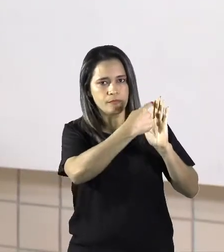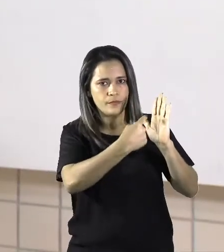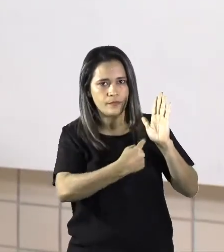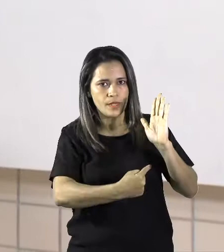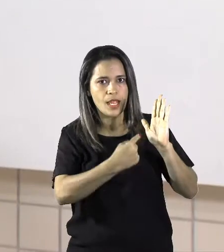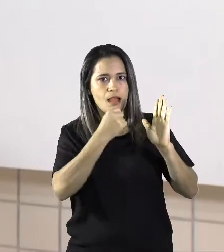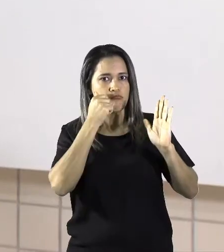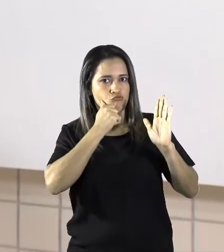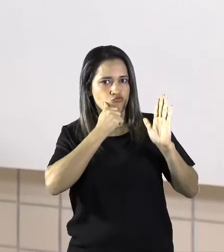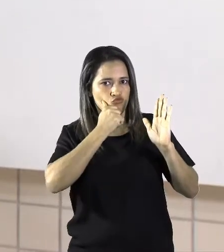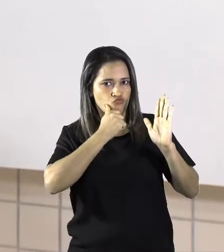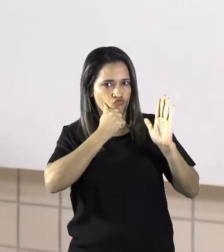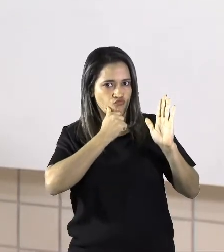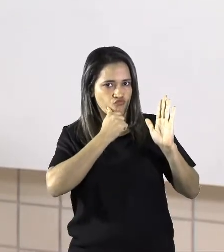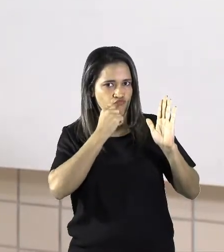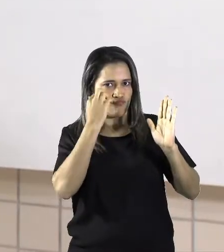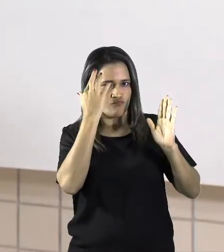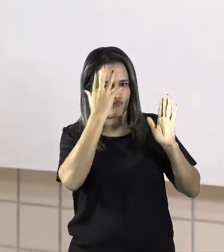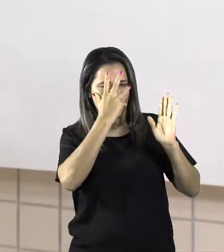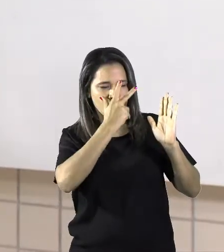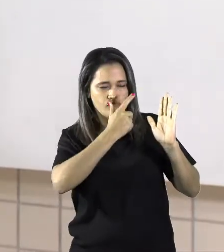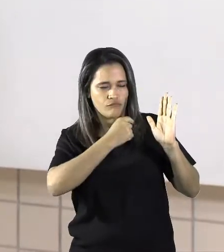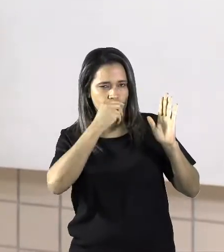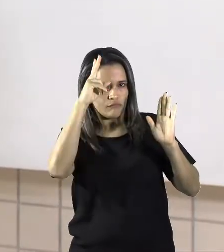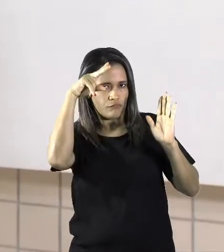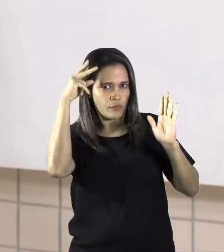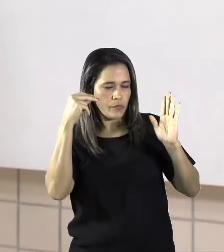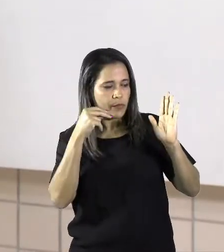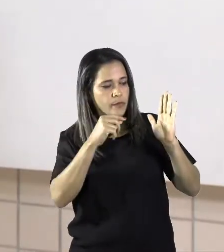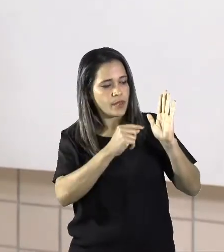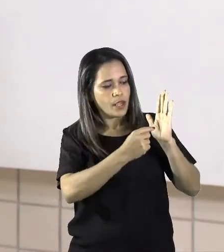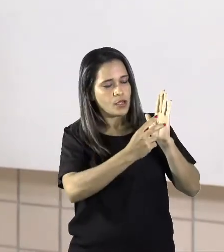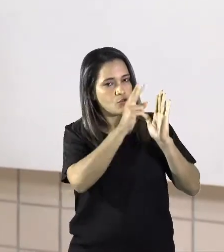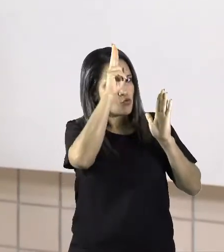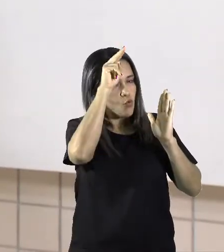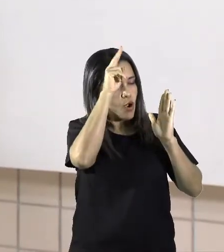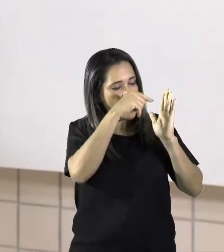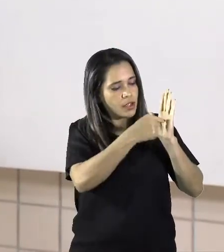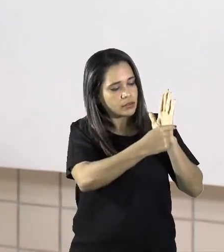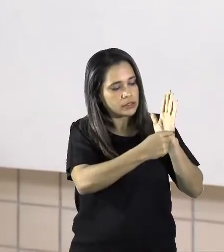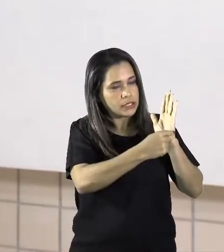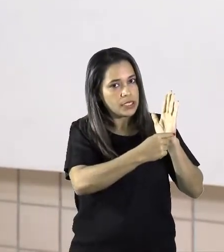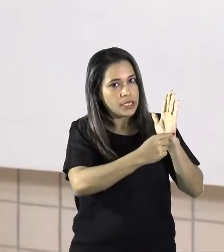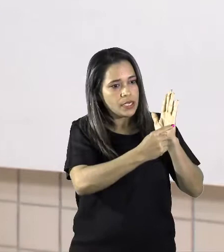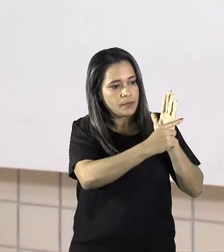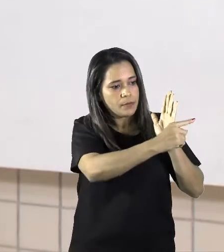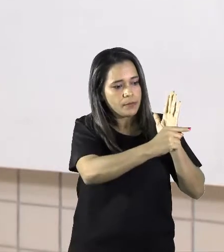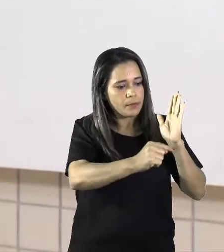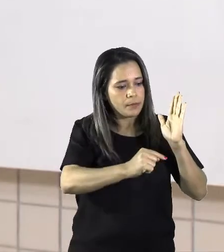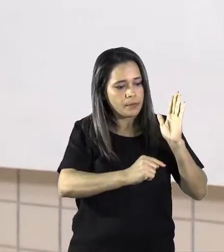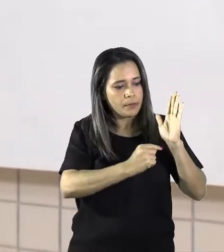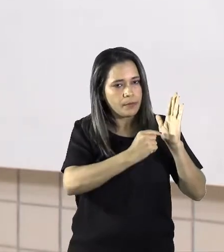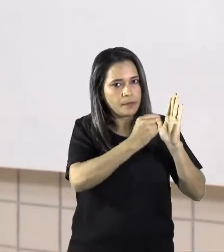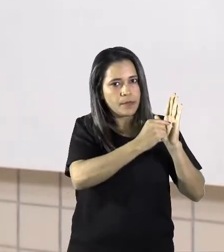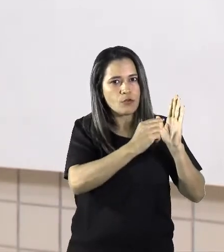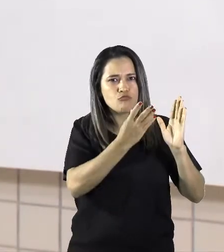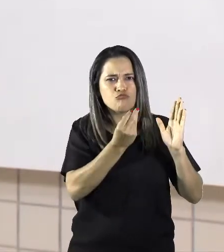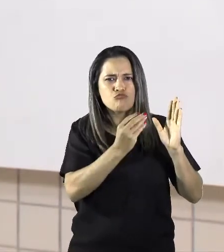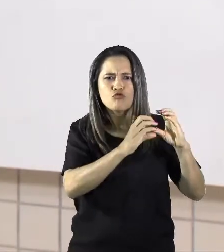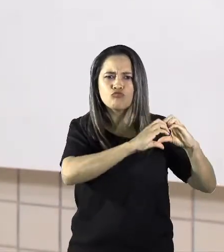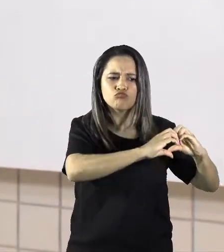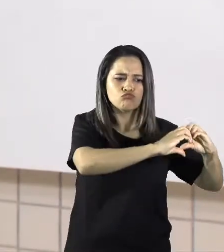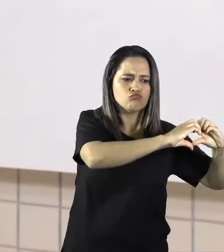fita e o coelho, e em volta dele um monte de desenho de coraçãozinho, né? O que significa isso?